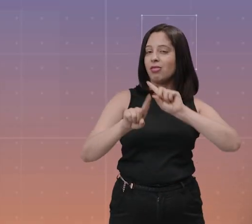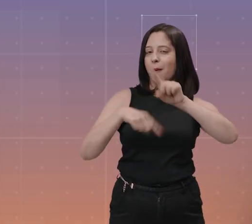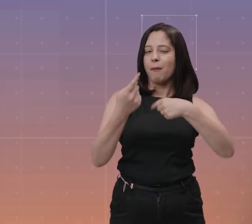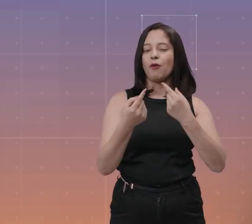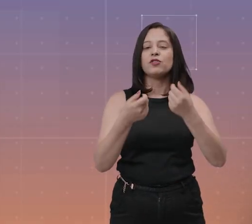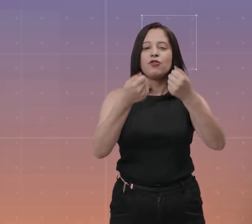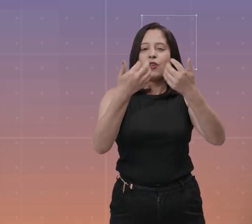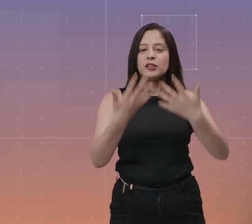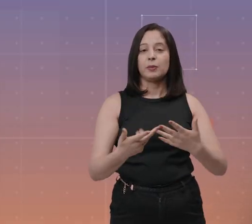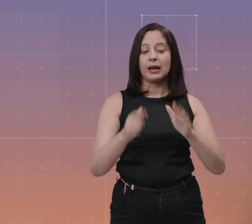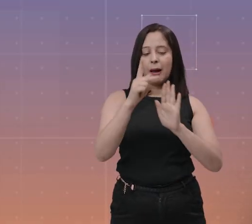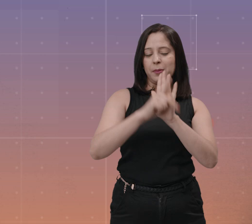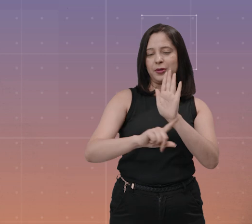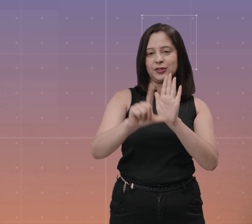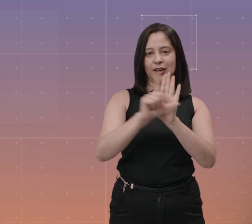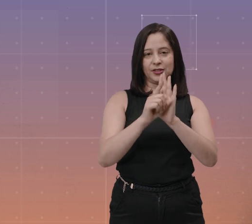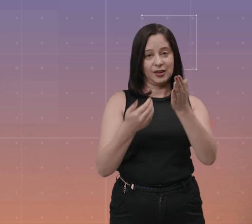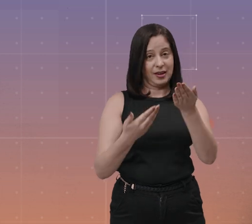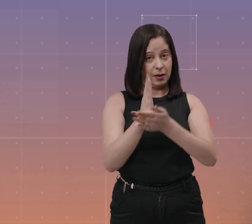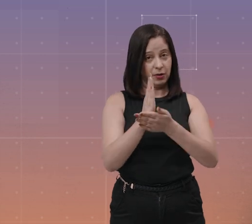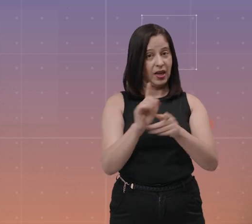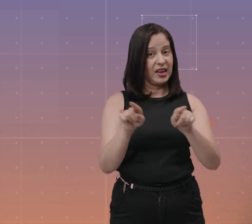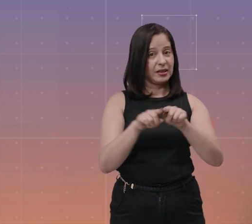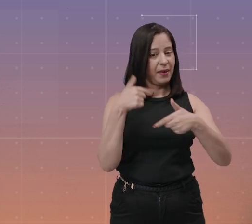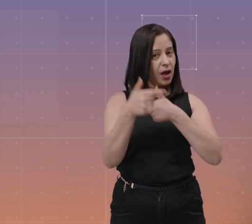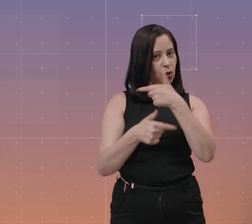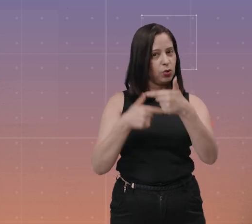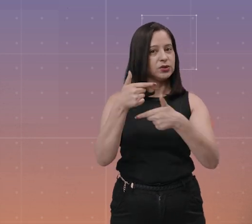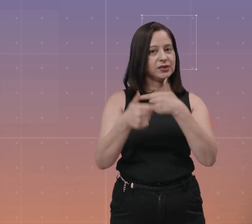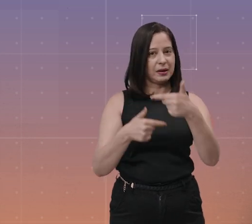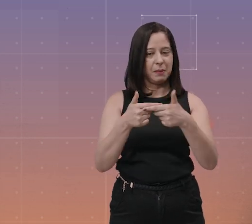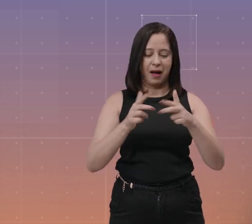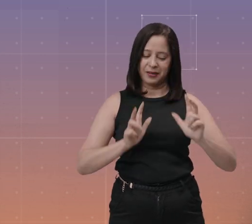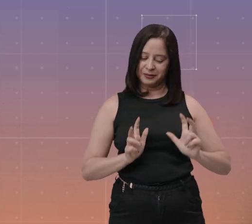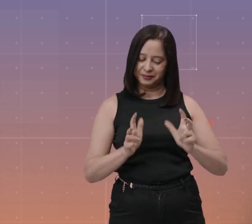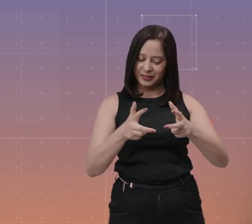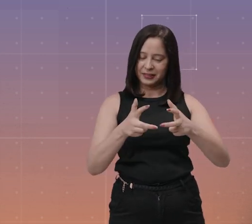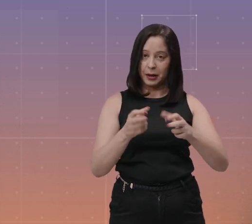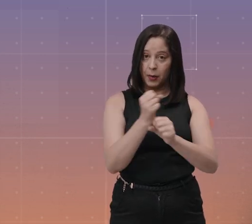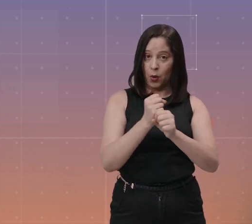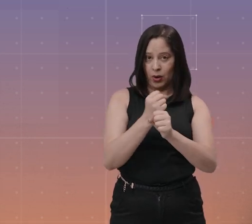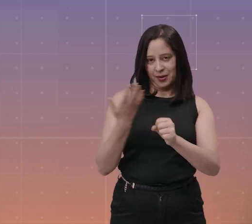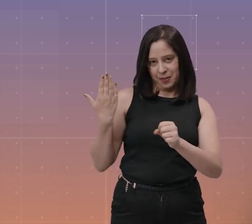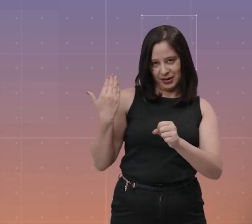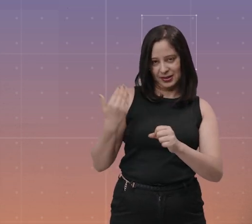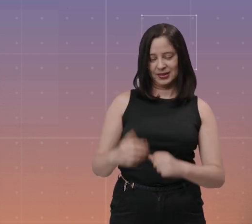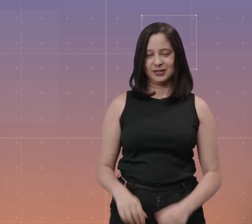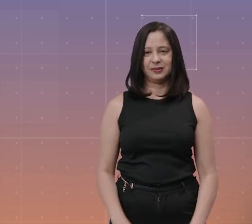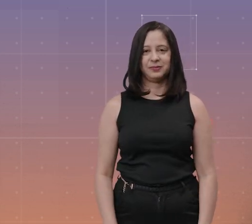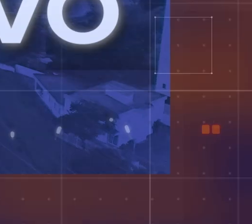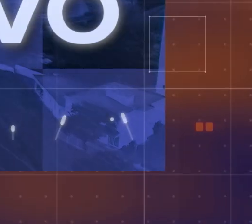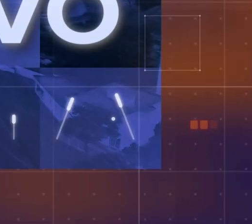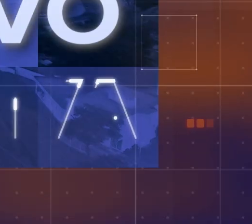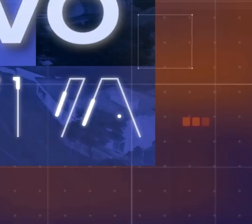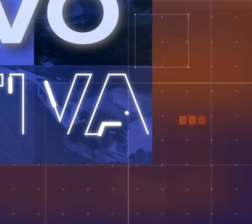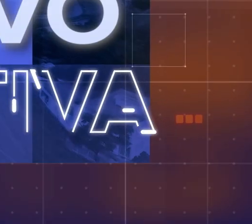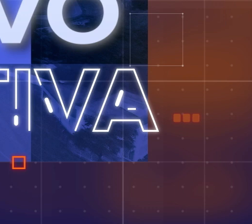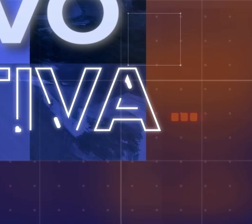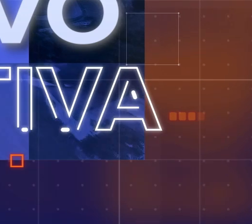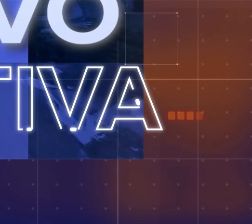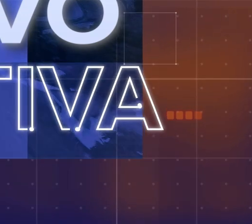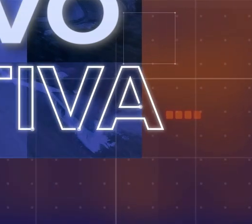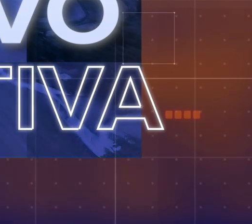gente fala sobre os projetos de lei aprovados e os trabalhos realizados pela Câmara no ano passado.